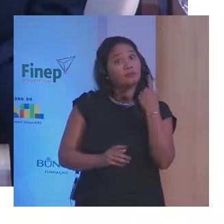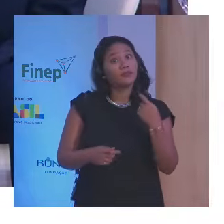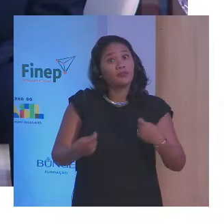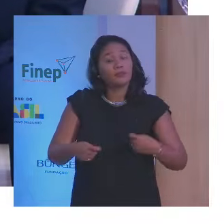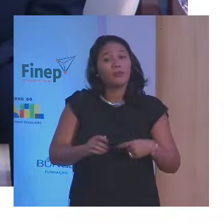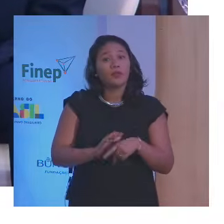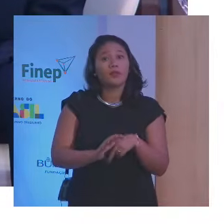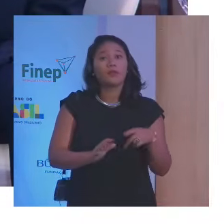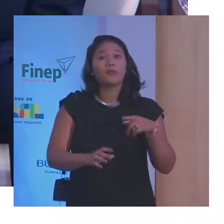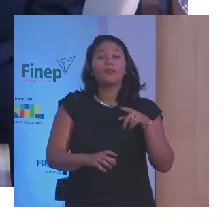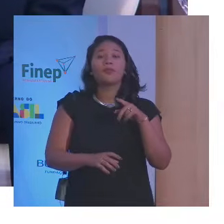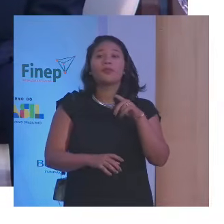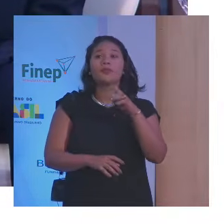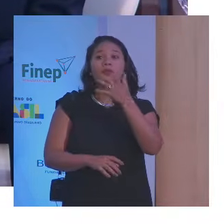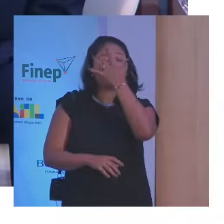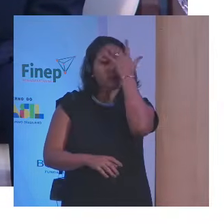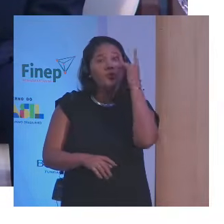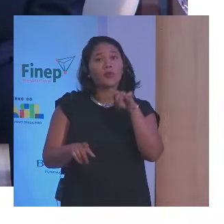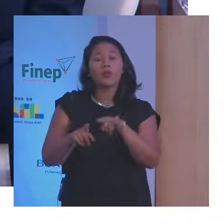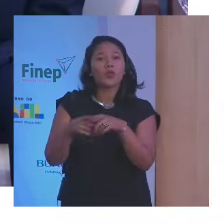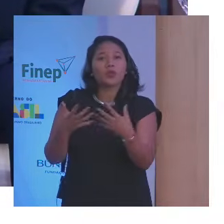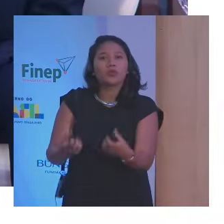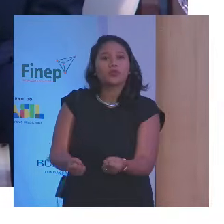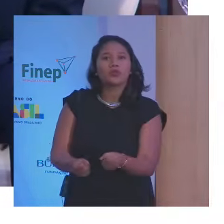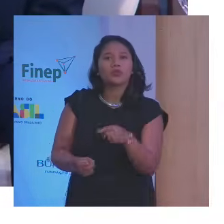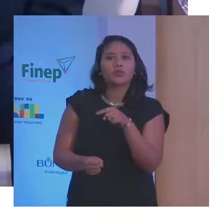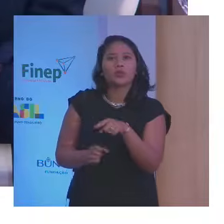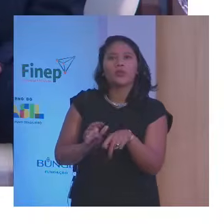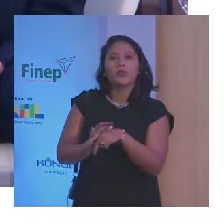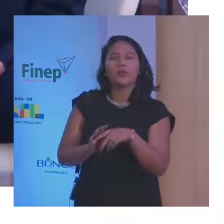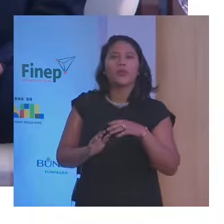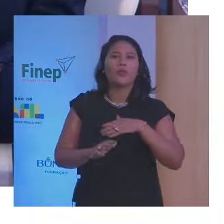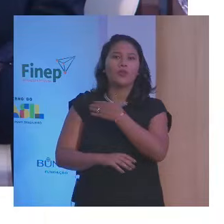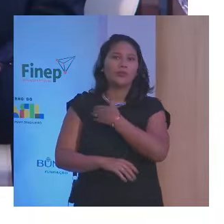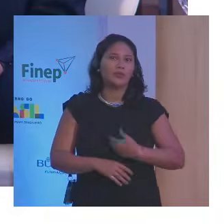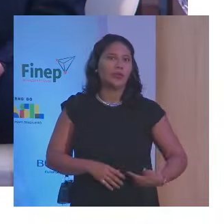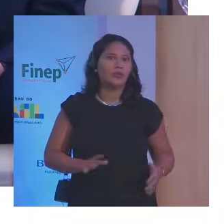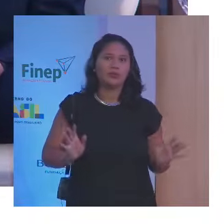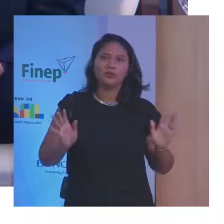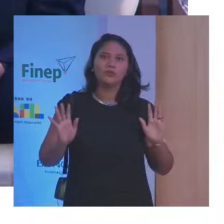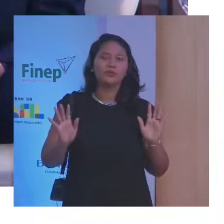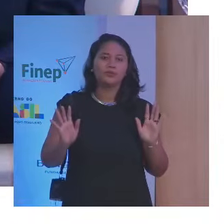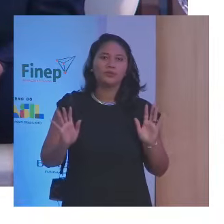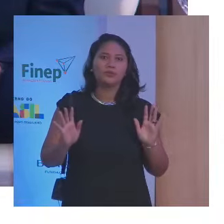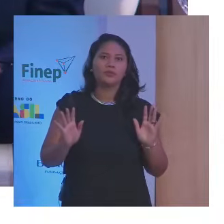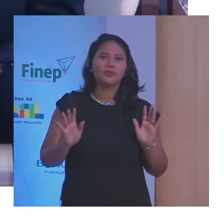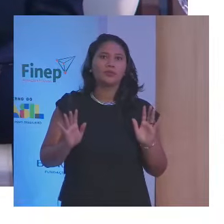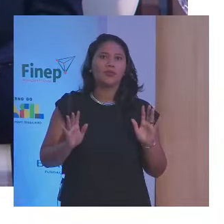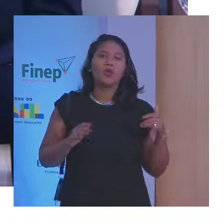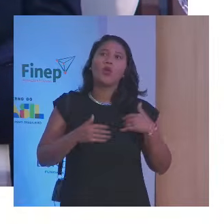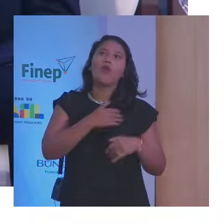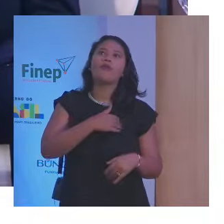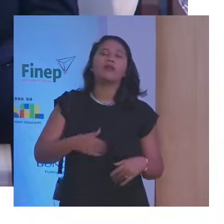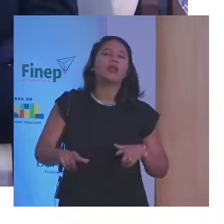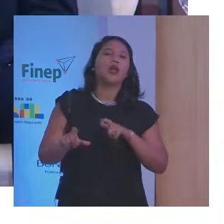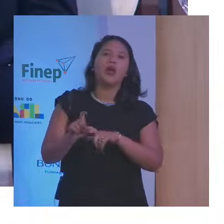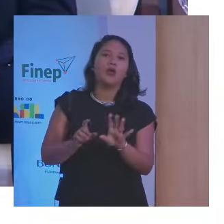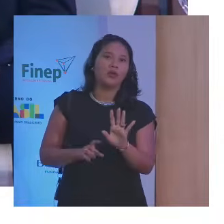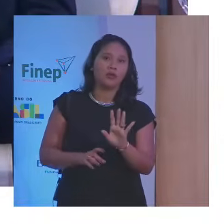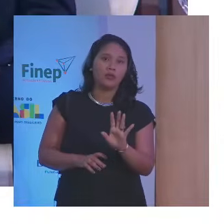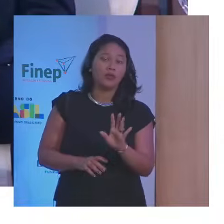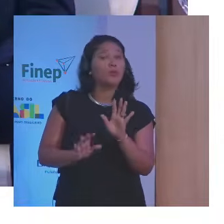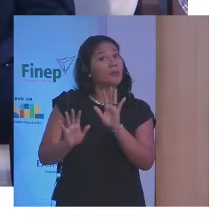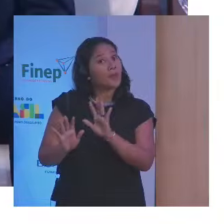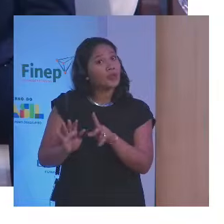que, inclusive, não admite que diplomacia não seja feita pelo Estado, que não seja uma ação governamental. Mas,